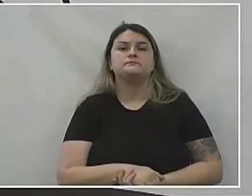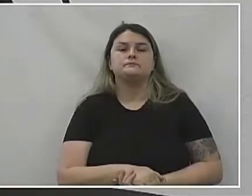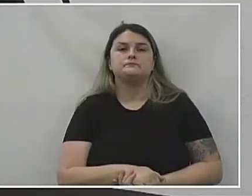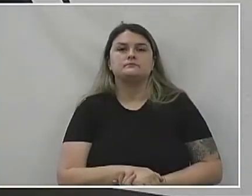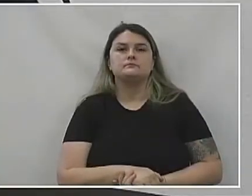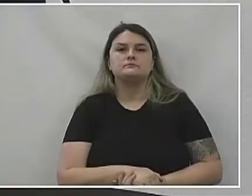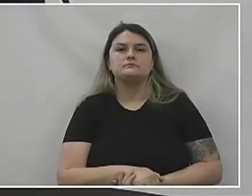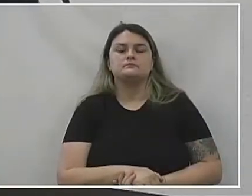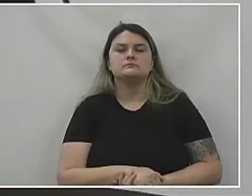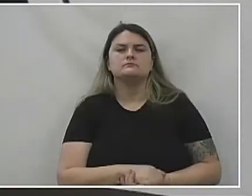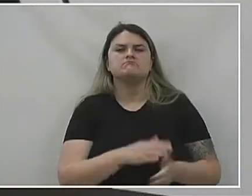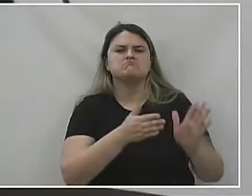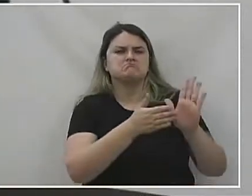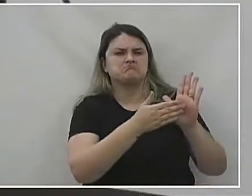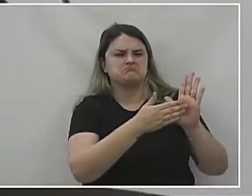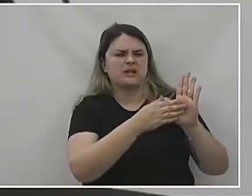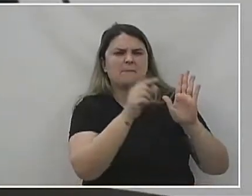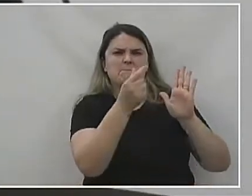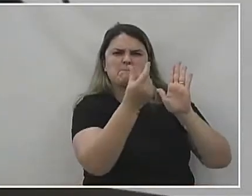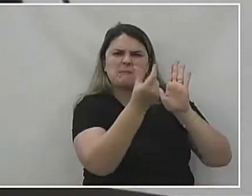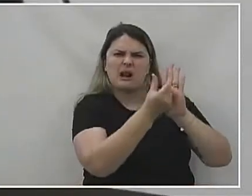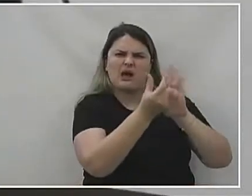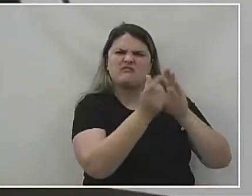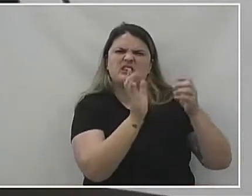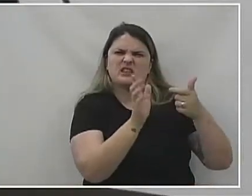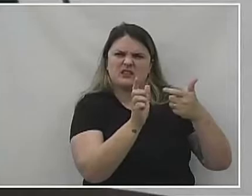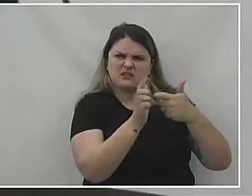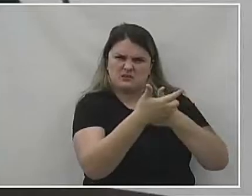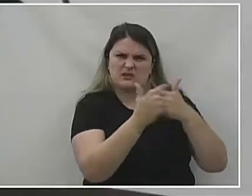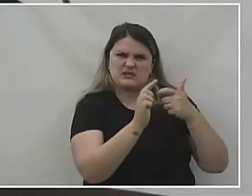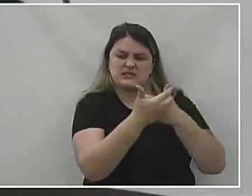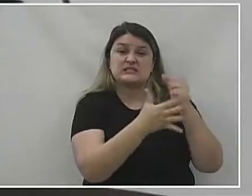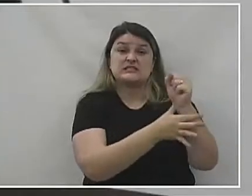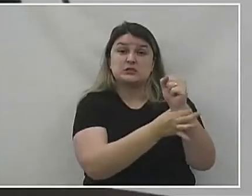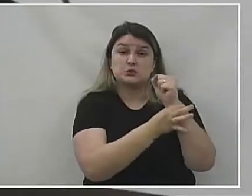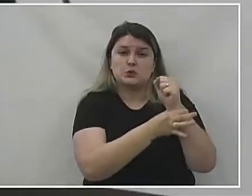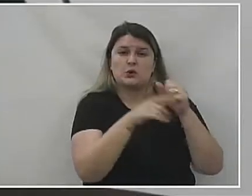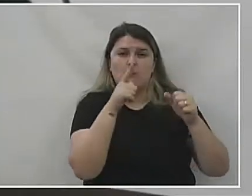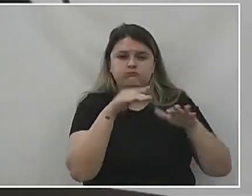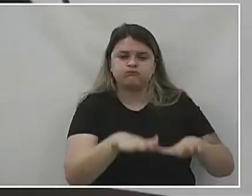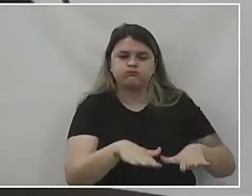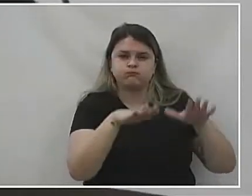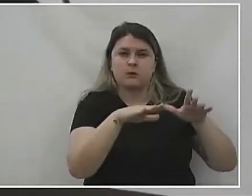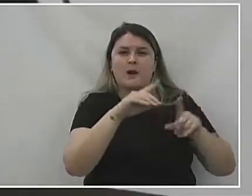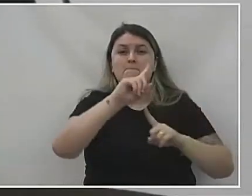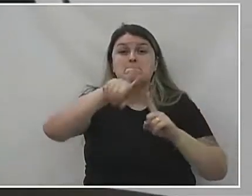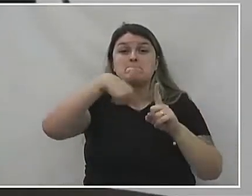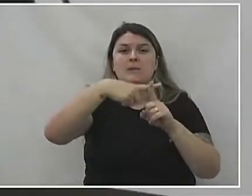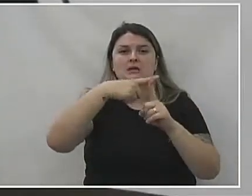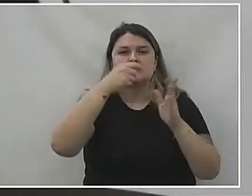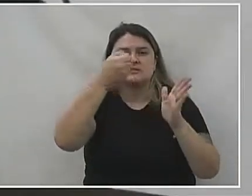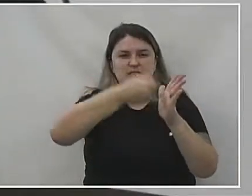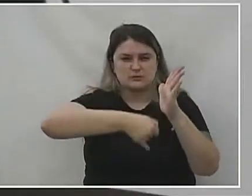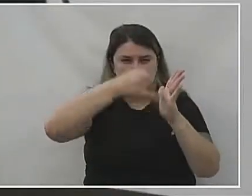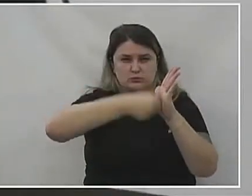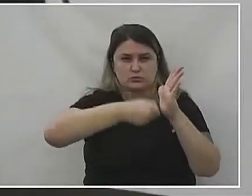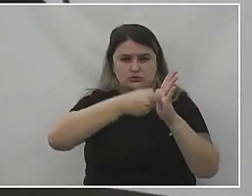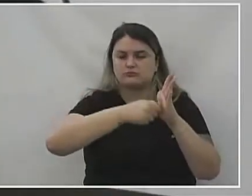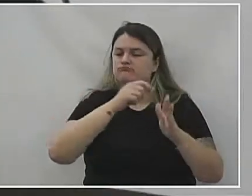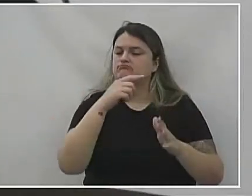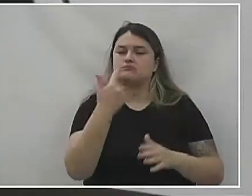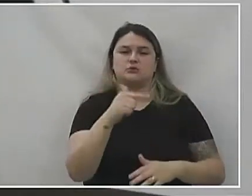é que aqueles termos que nós encontramos na proposta segura enchente e aumenta IPTU não existe mais eu acho que isso foi